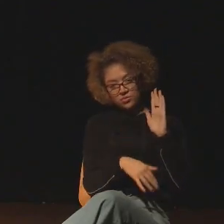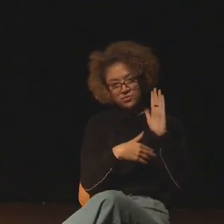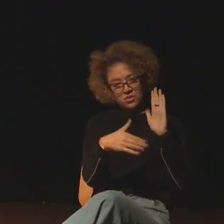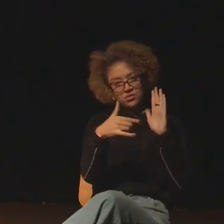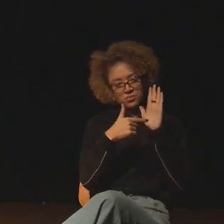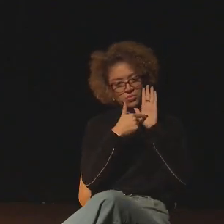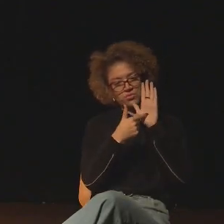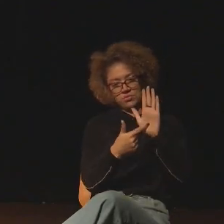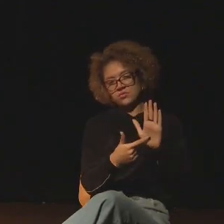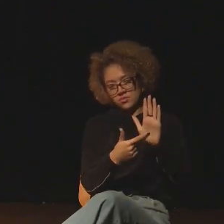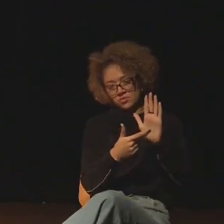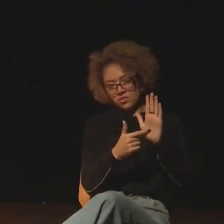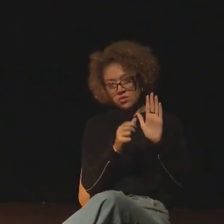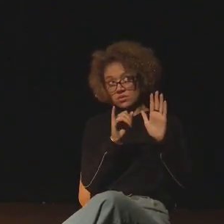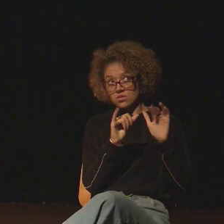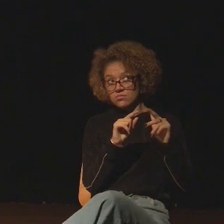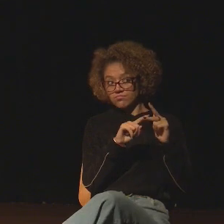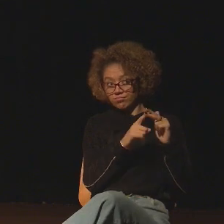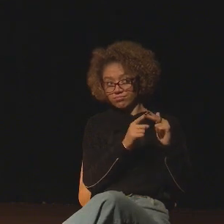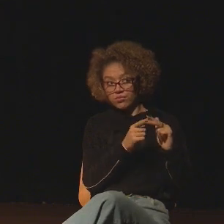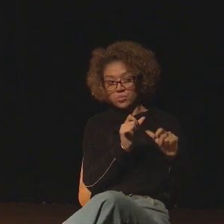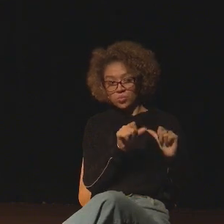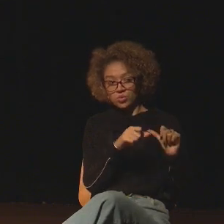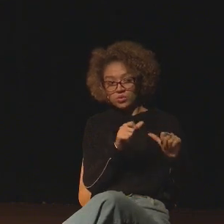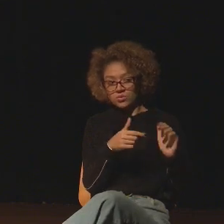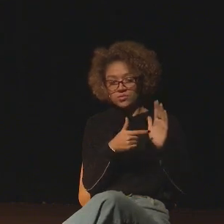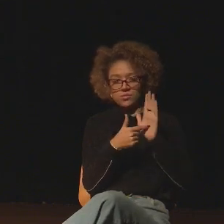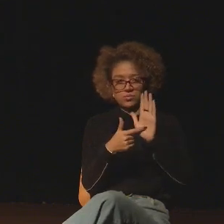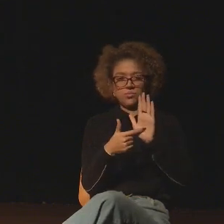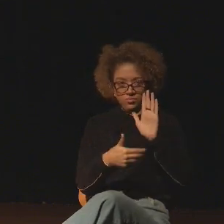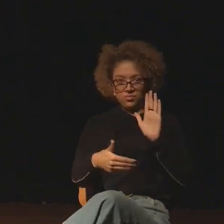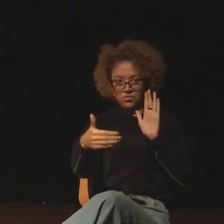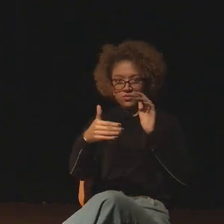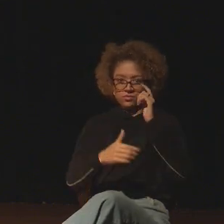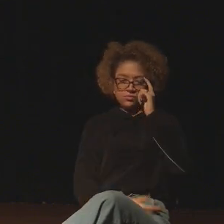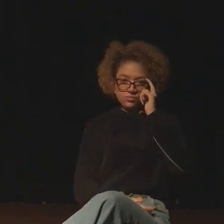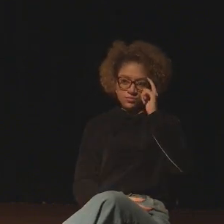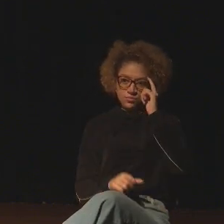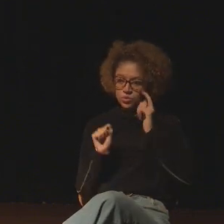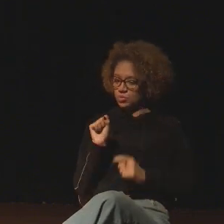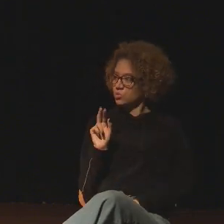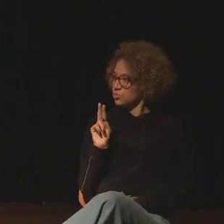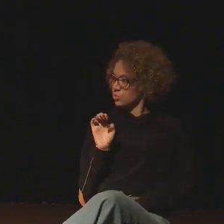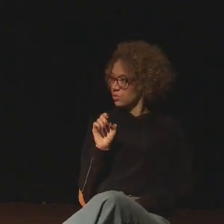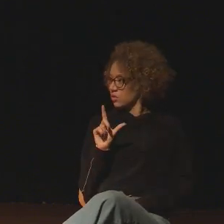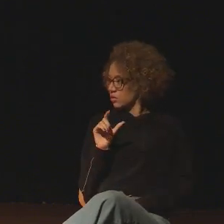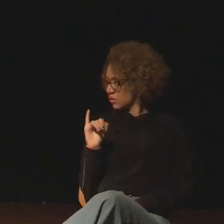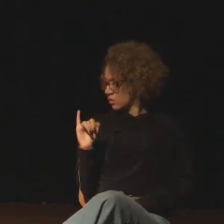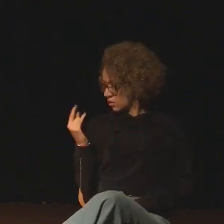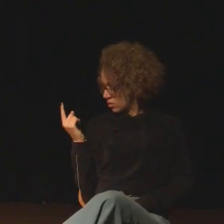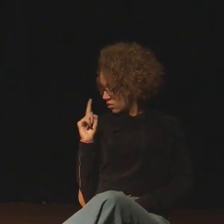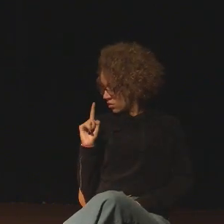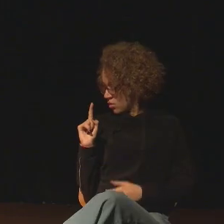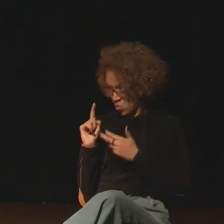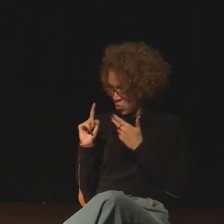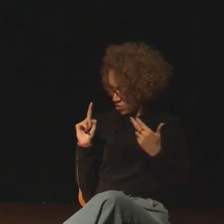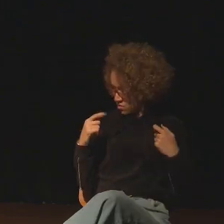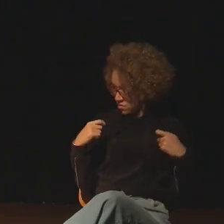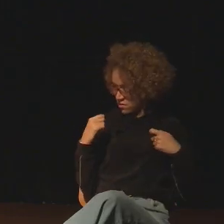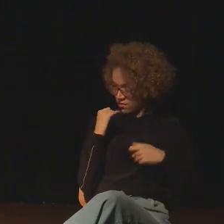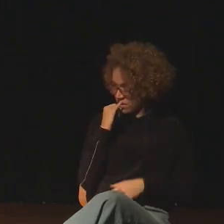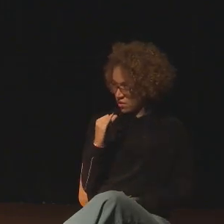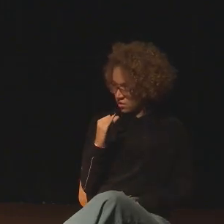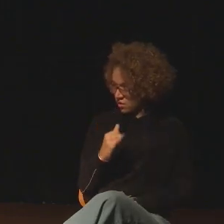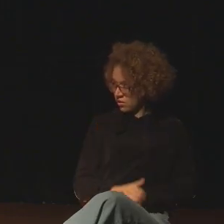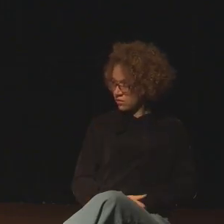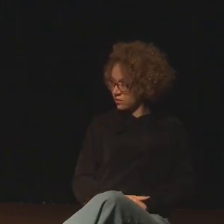eventuais ajustes a gente também dialoga com vocês. Tá bom, gente? Sueli, tem mais algum ponto da sua